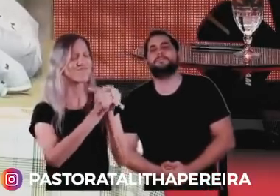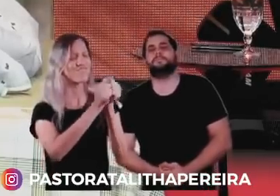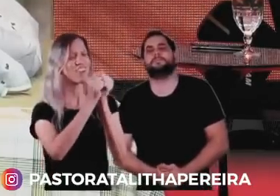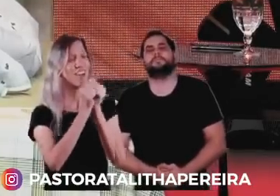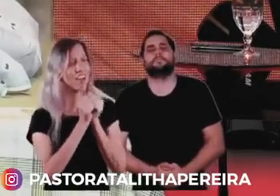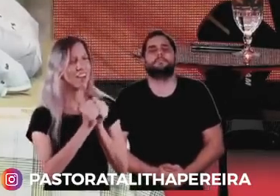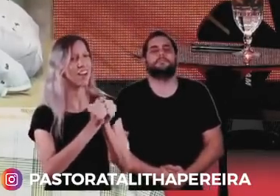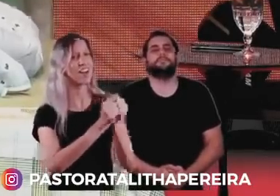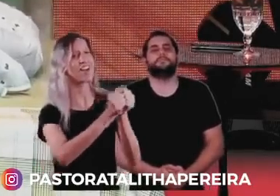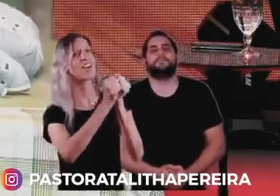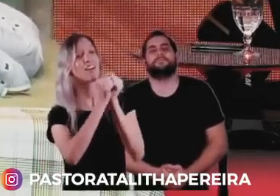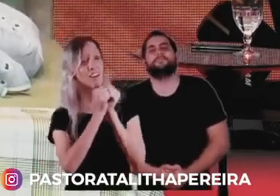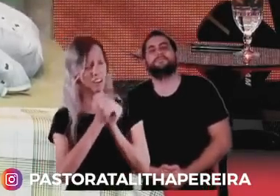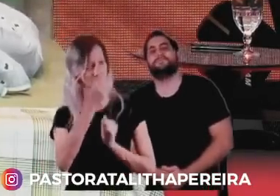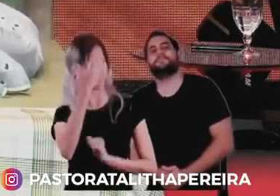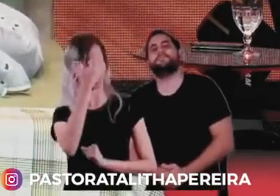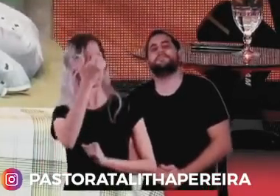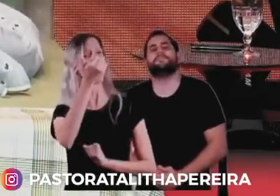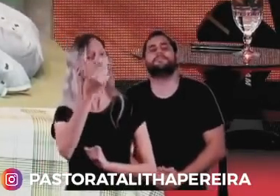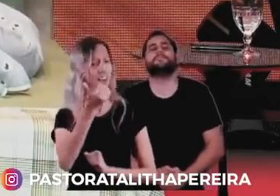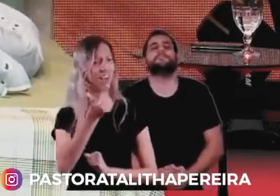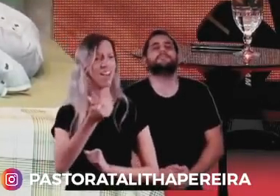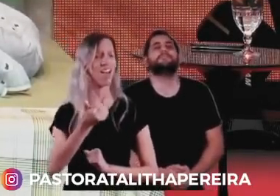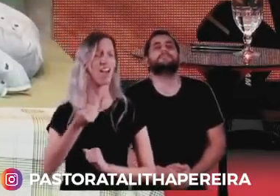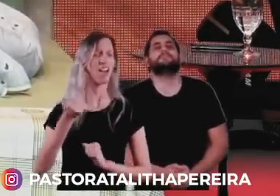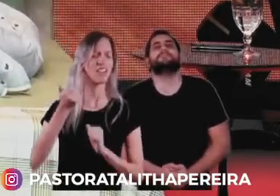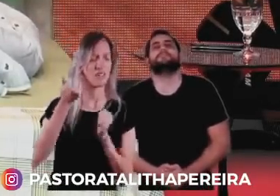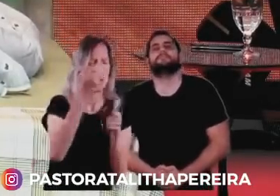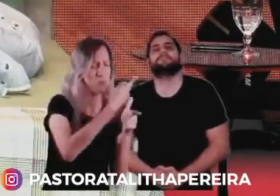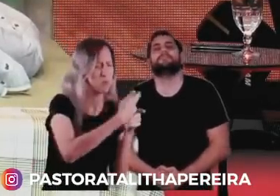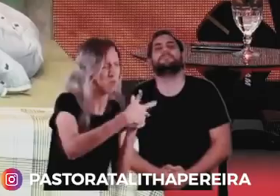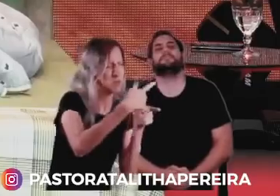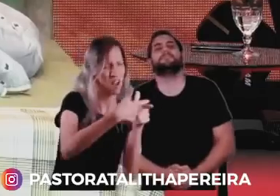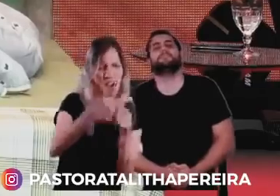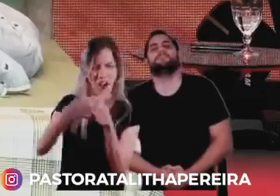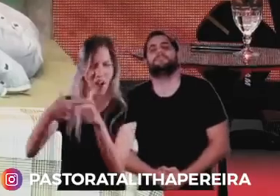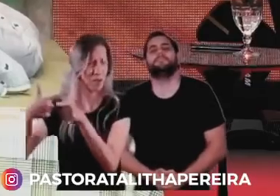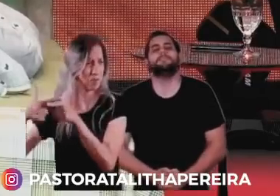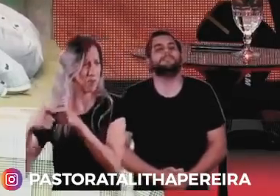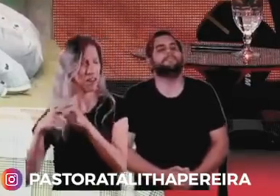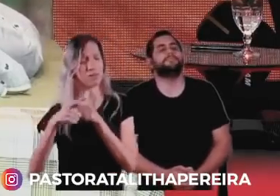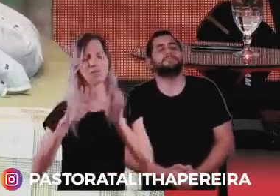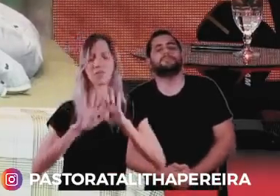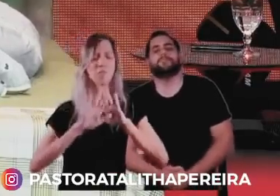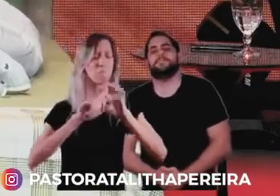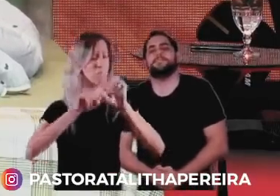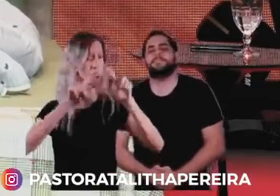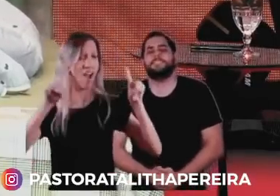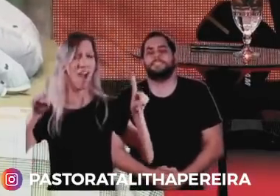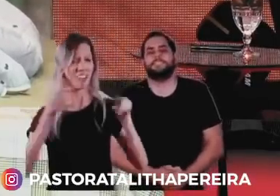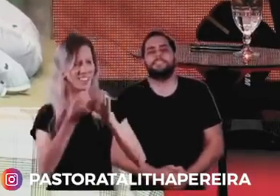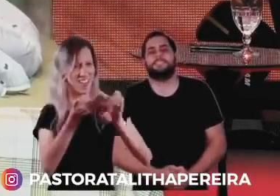estarei, pois eu sei que as muitas águas não nos podem